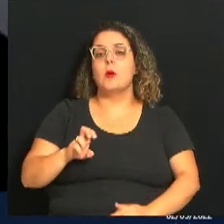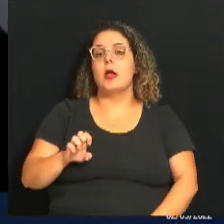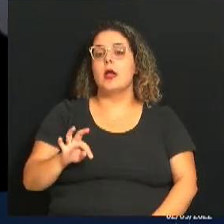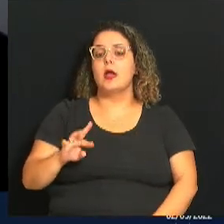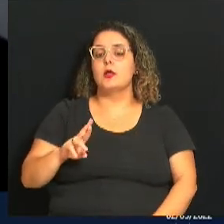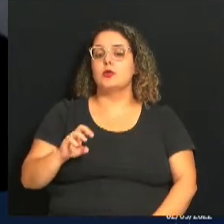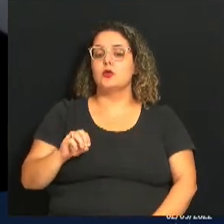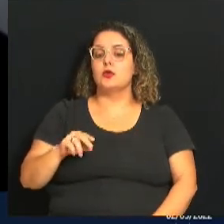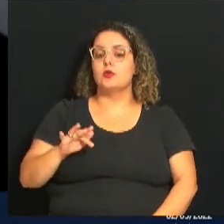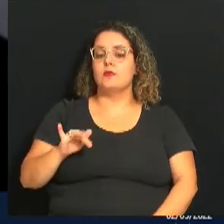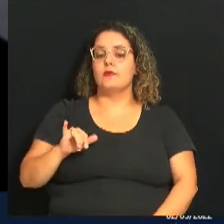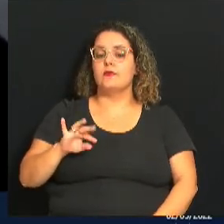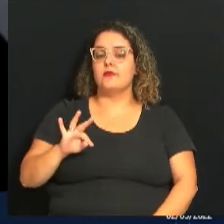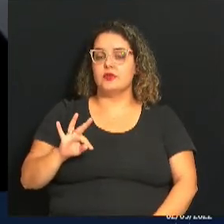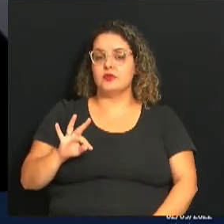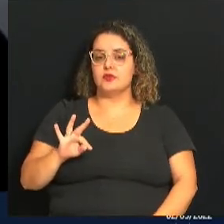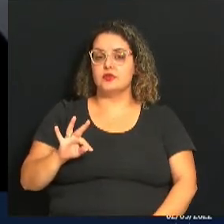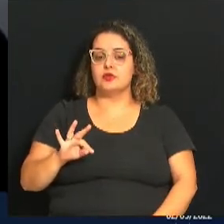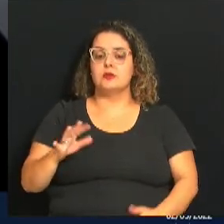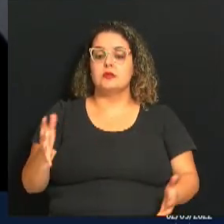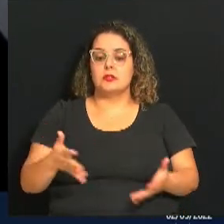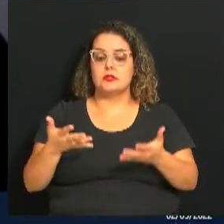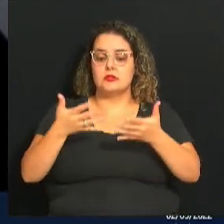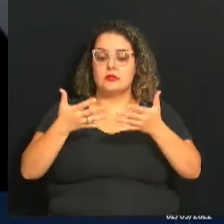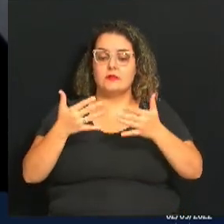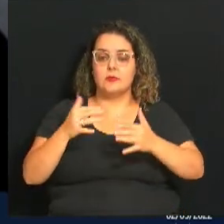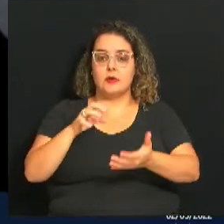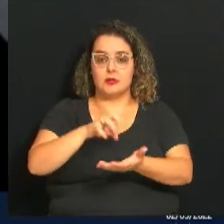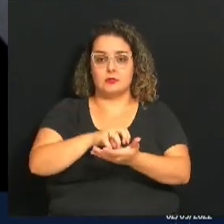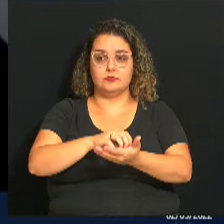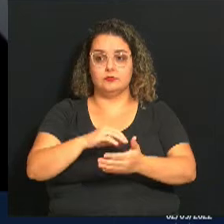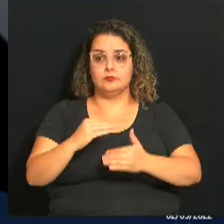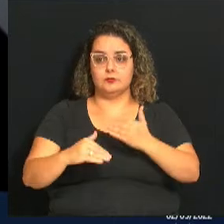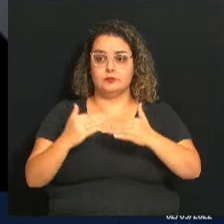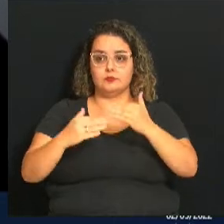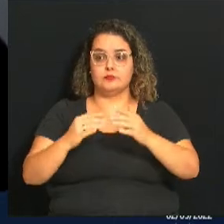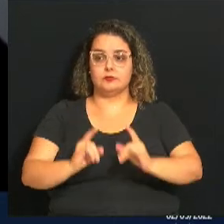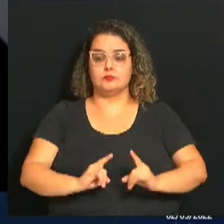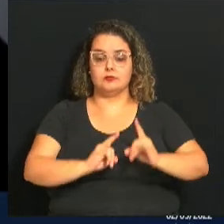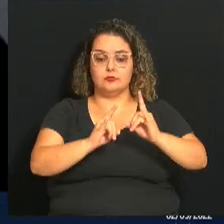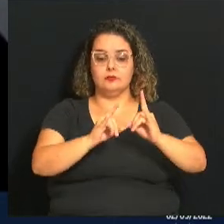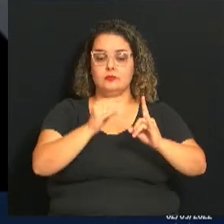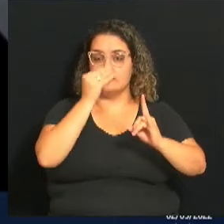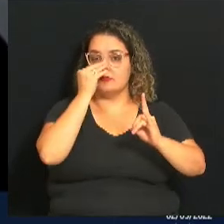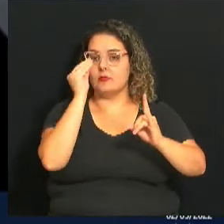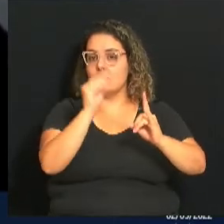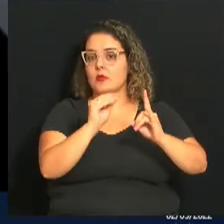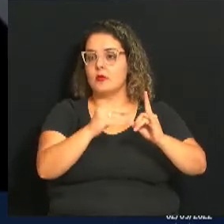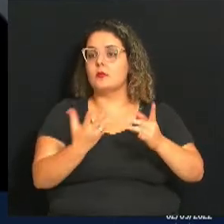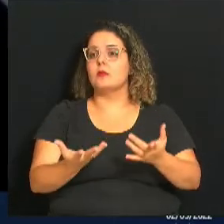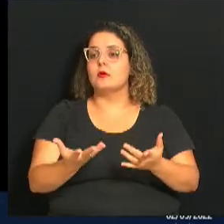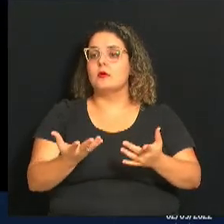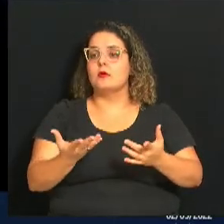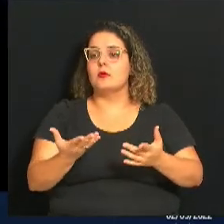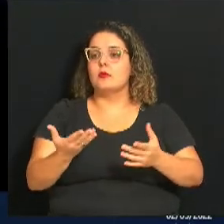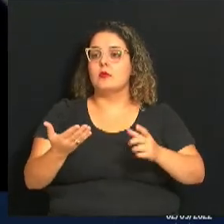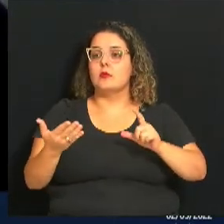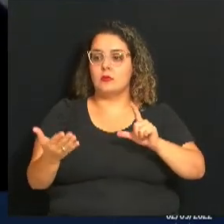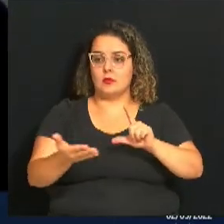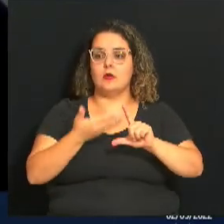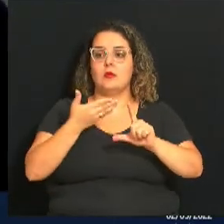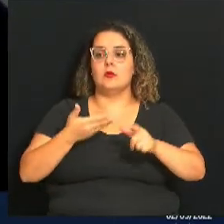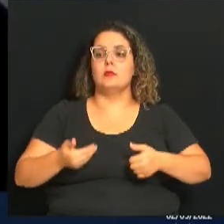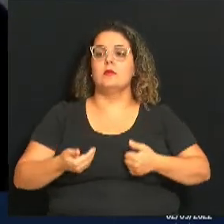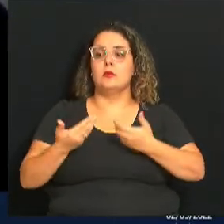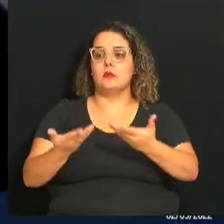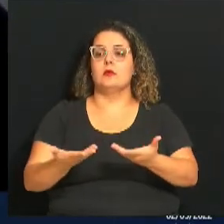ser um input nesse desenvolvimento da área central desses prédios abandonados, tá? Eu vou compartilhar a apresentação aqui, mas